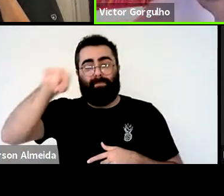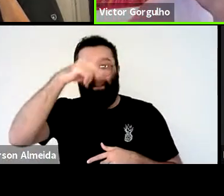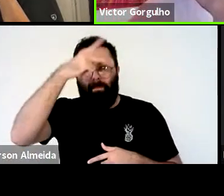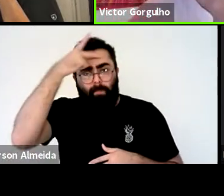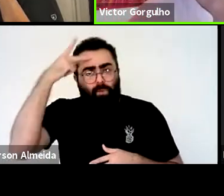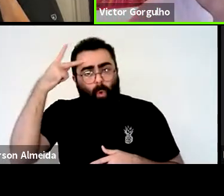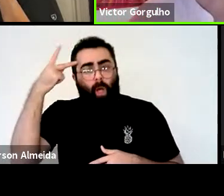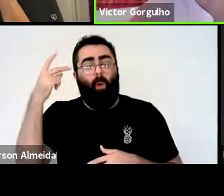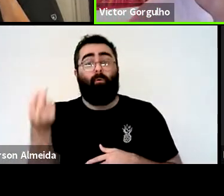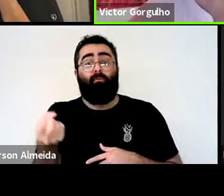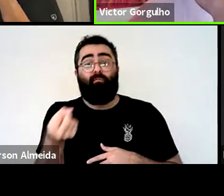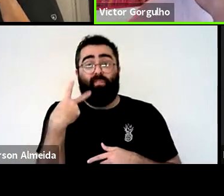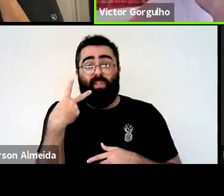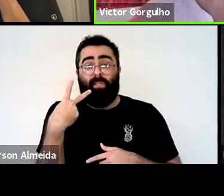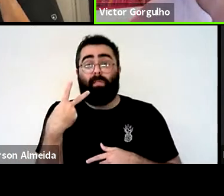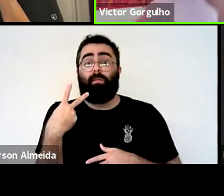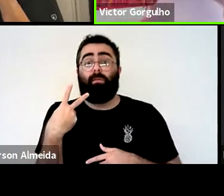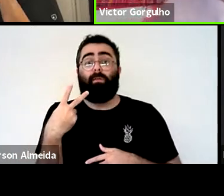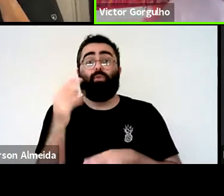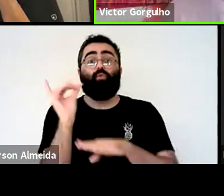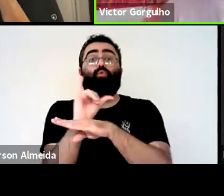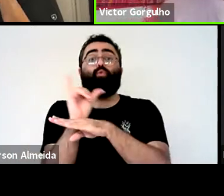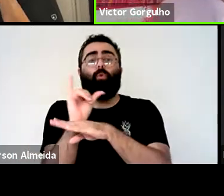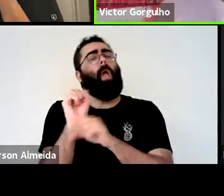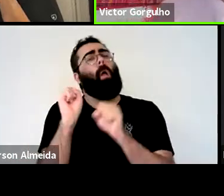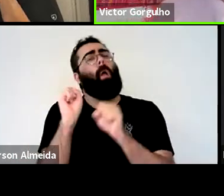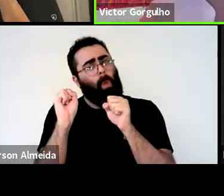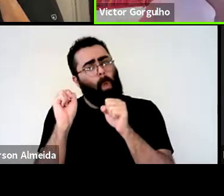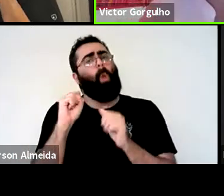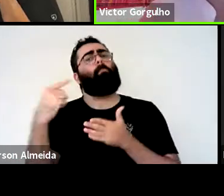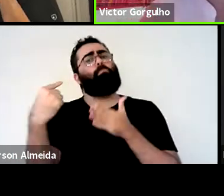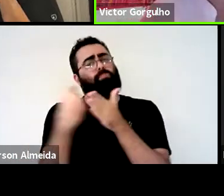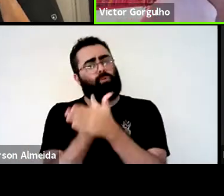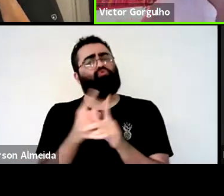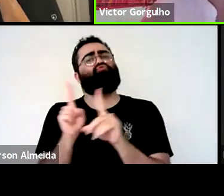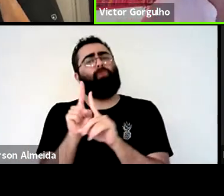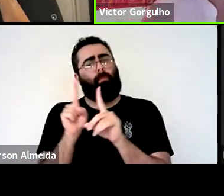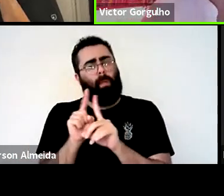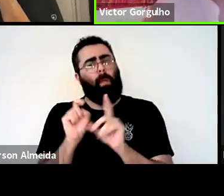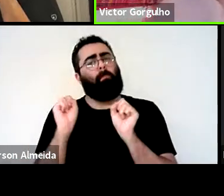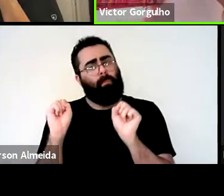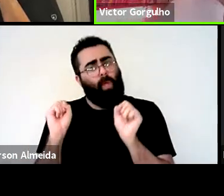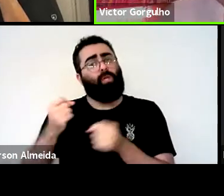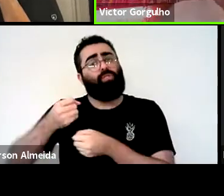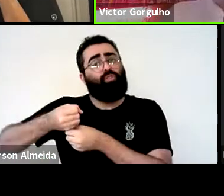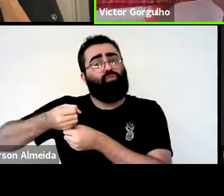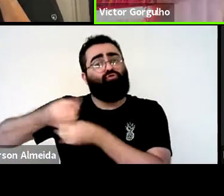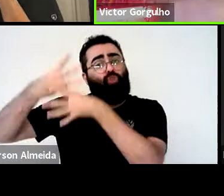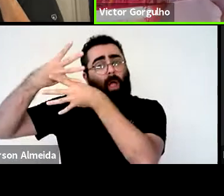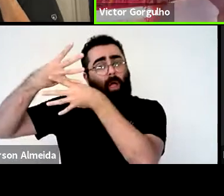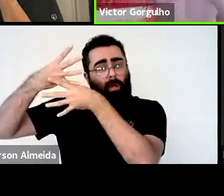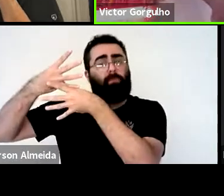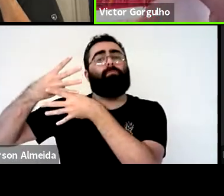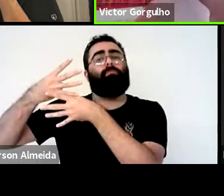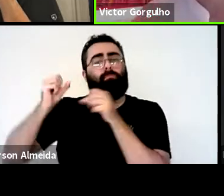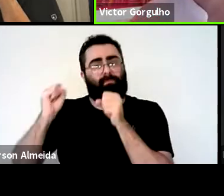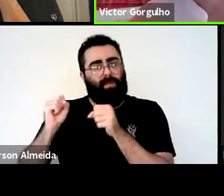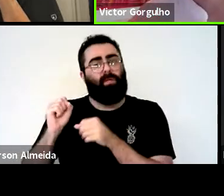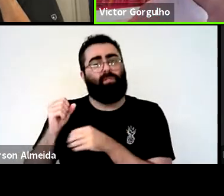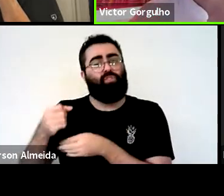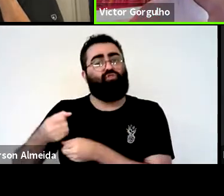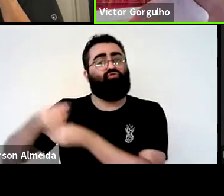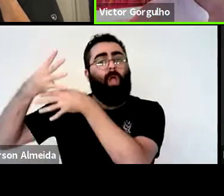nos assistindo que as perguntas podem ser feitas. Se alguém tiver alguma pergunta, fiquem à vontade aqui no nosso chat que